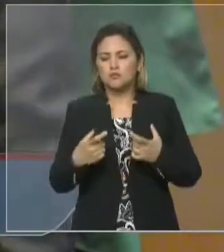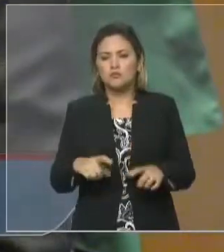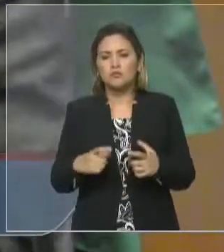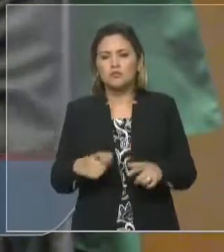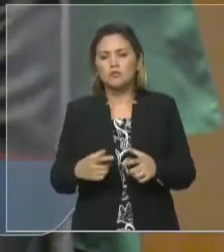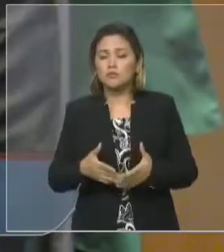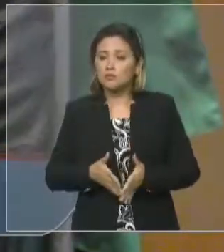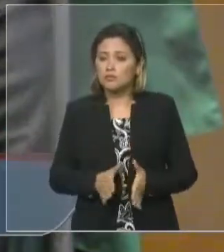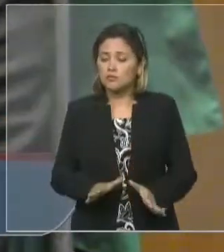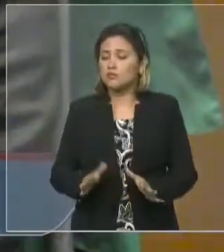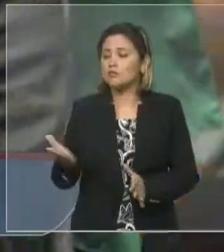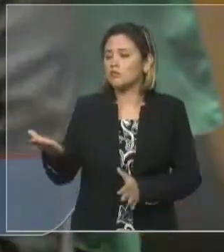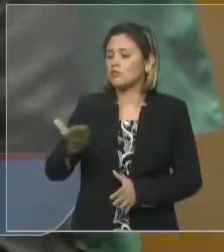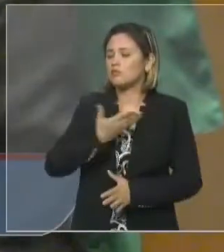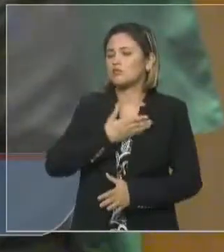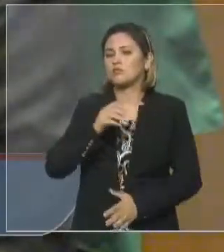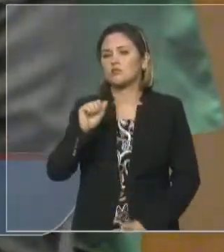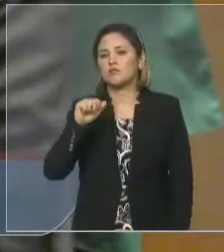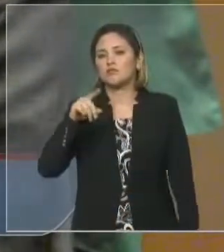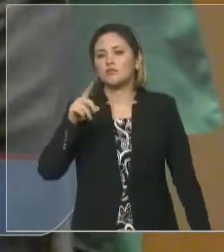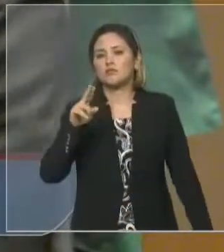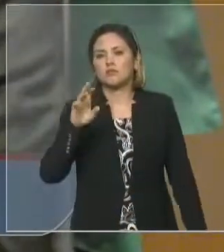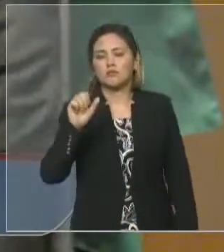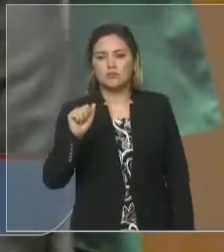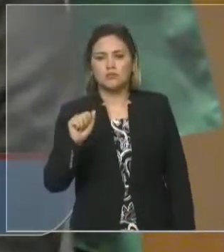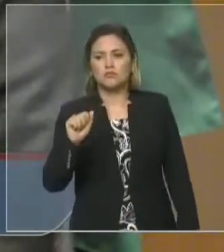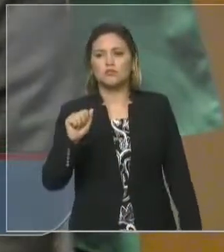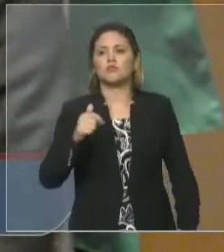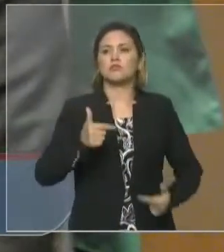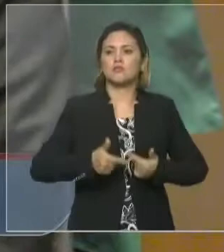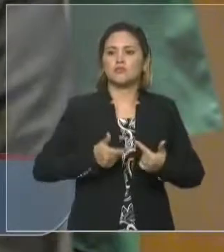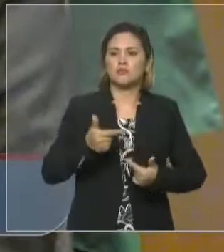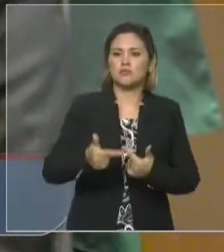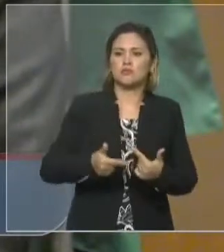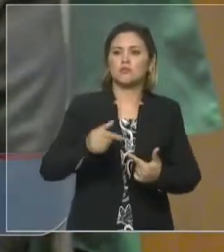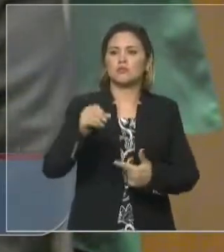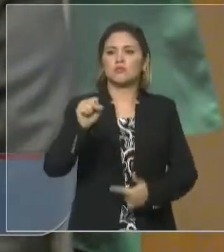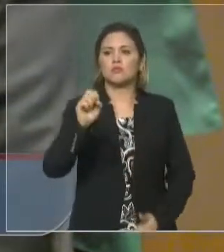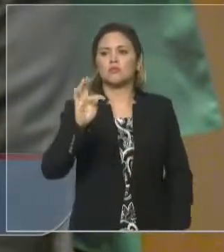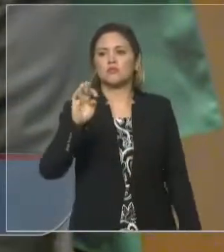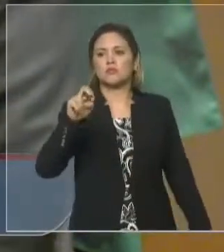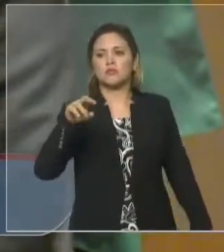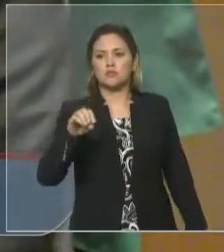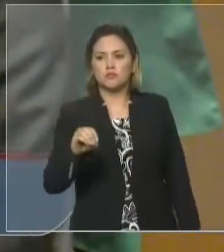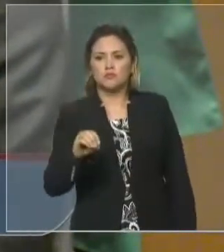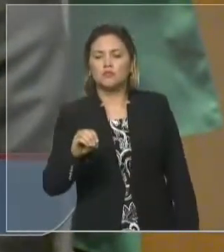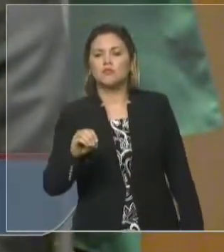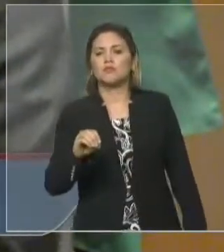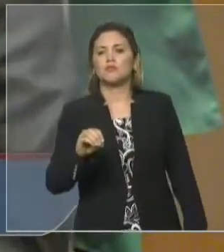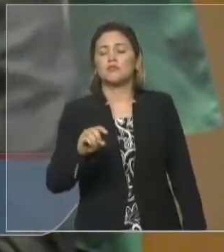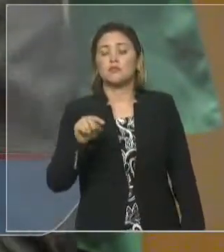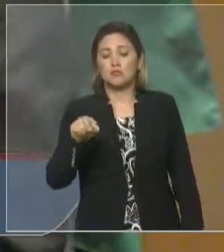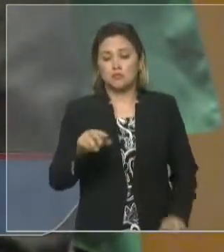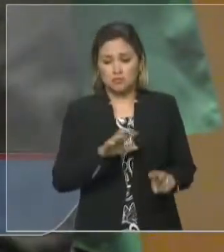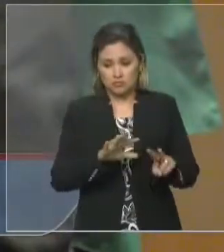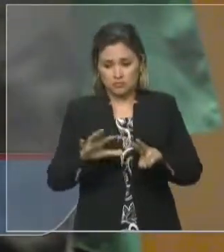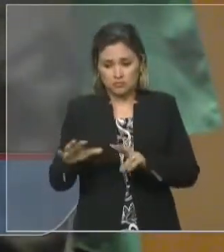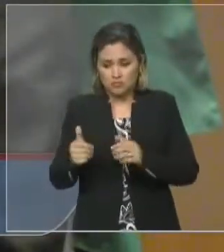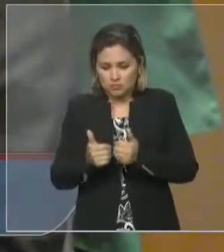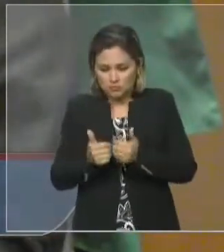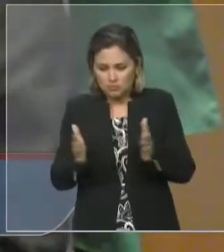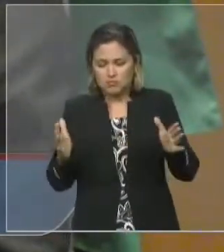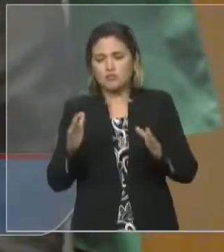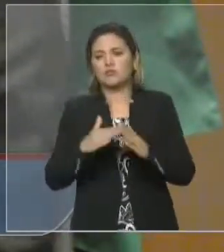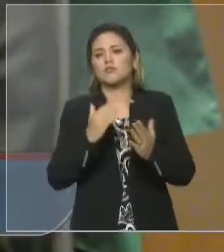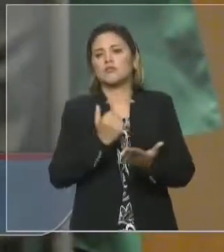Márcio Pontes, do Estênio Rezende, que lutou muitas vezes, da gente que é amigo daquela região, e vai ser essa semana entregue essa escola, totalmente